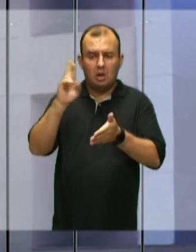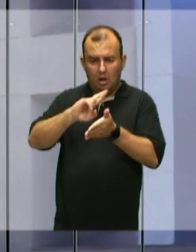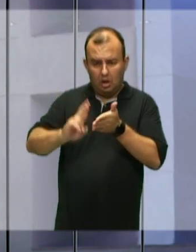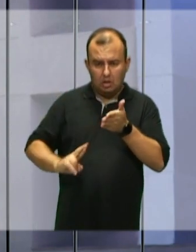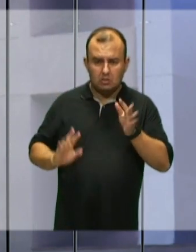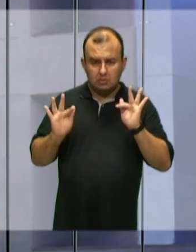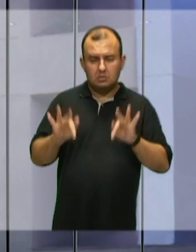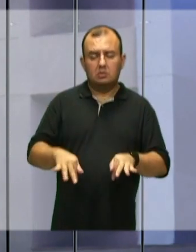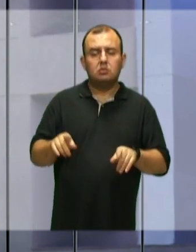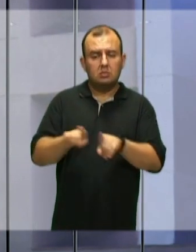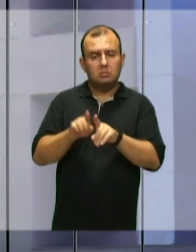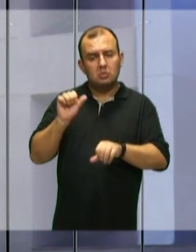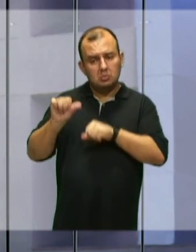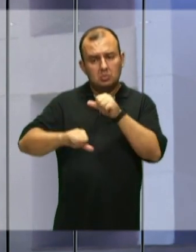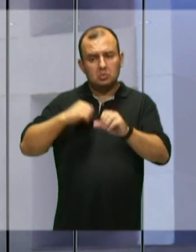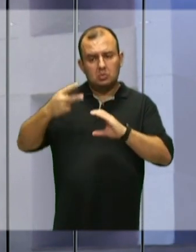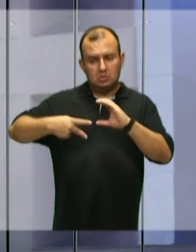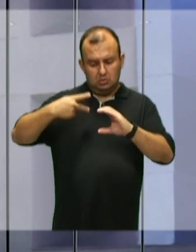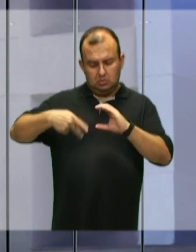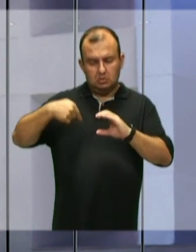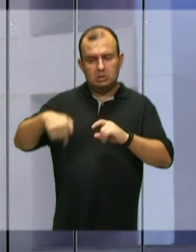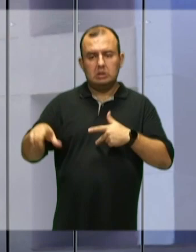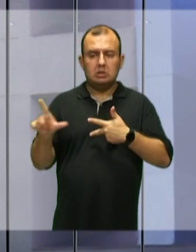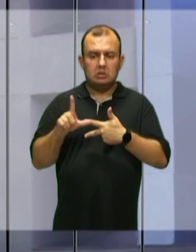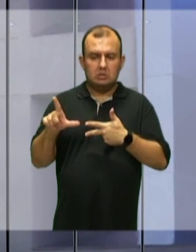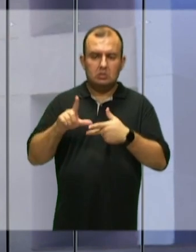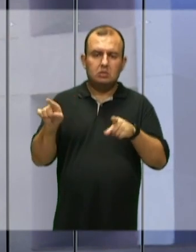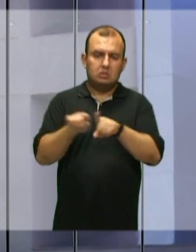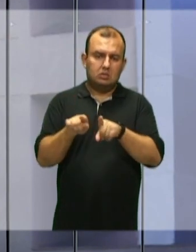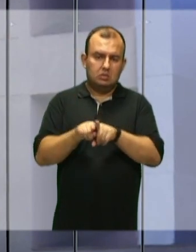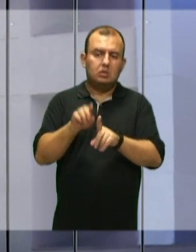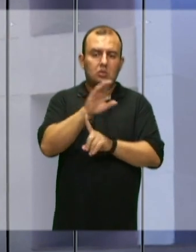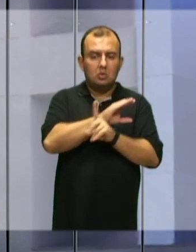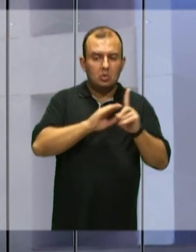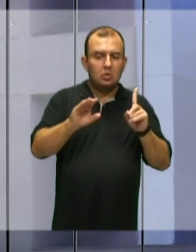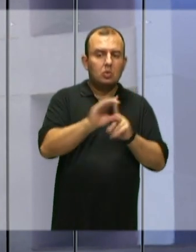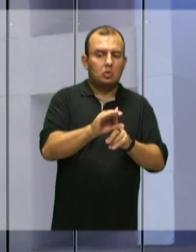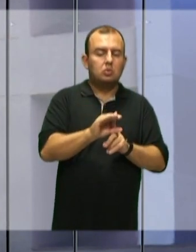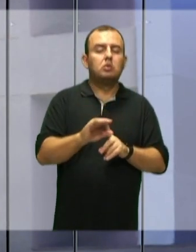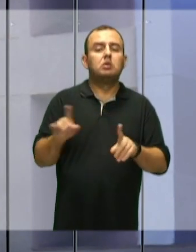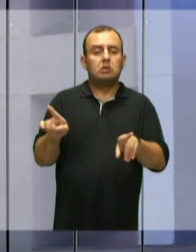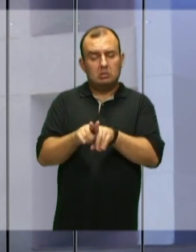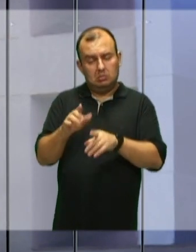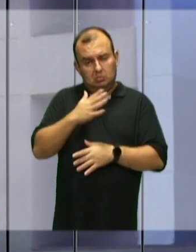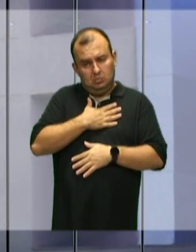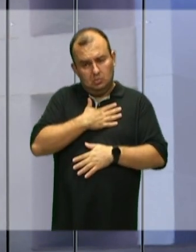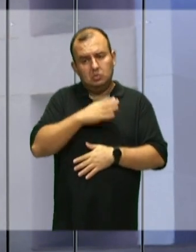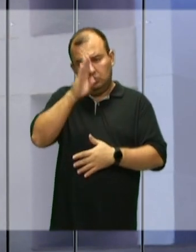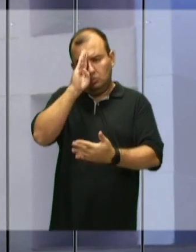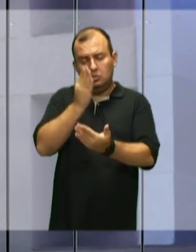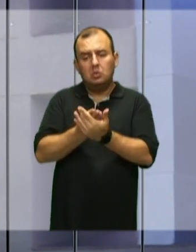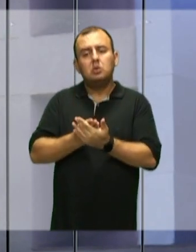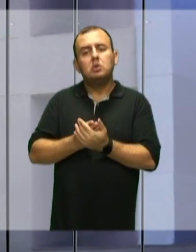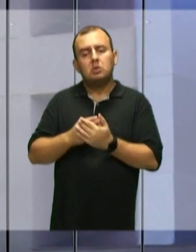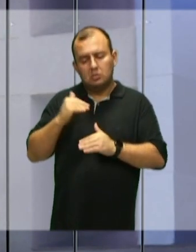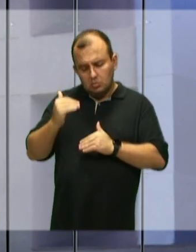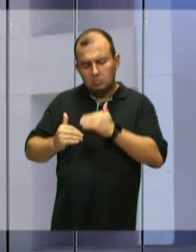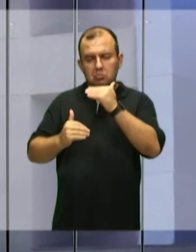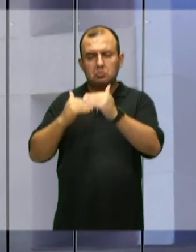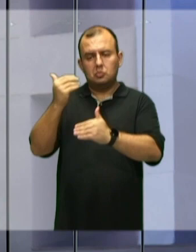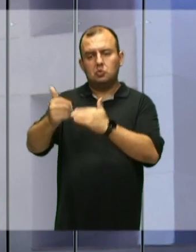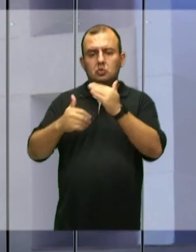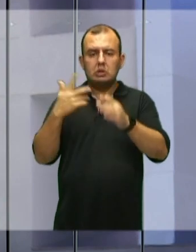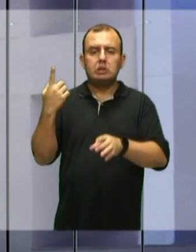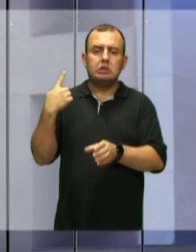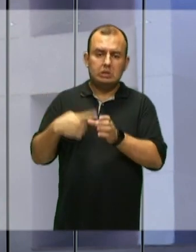nós tivemos algumas modificações aqui da câmara legislativa também isso trazido da comunidade né Então para mim eu acredito que nós demos um passo muito importante num